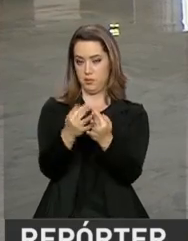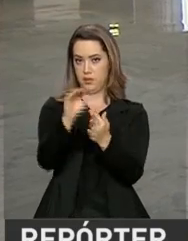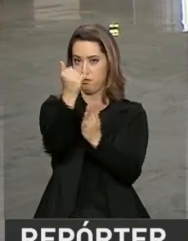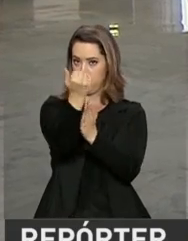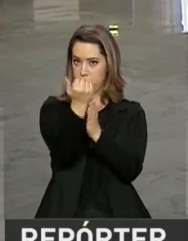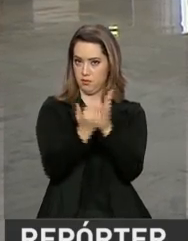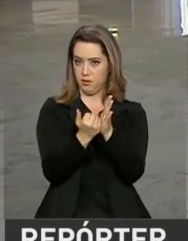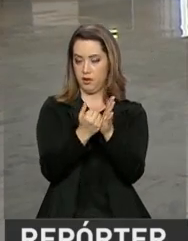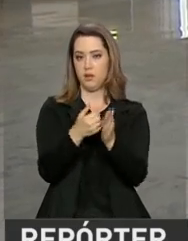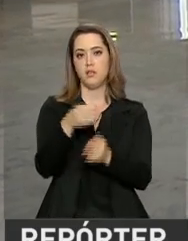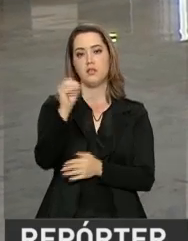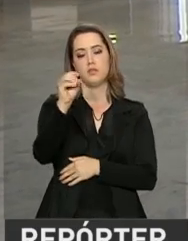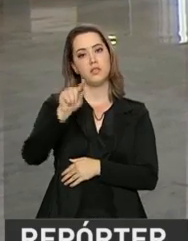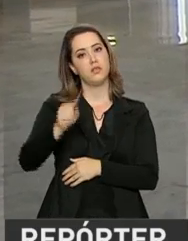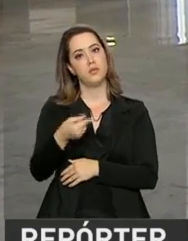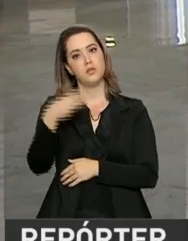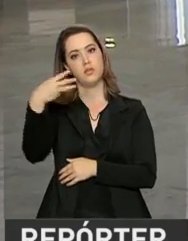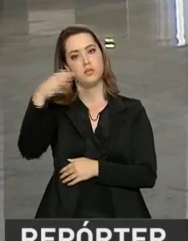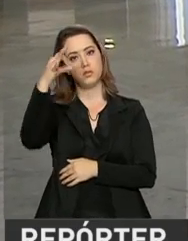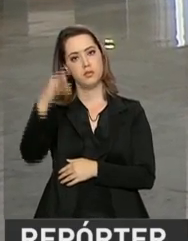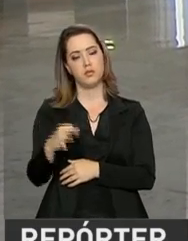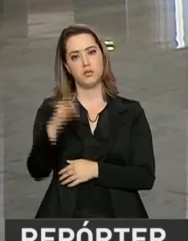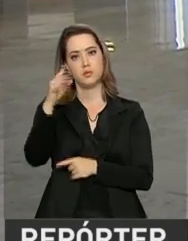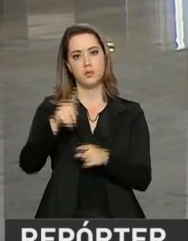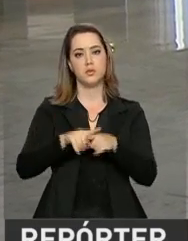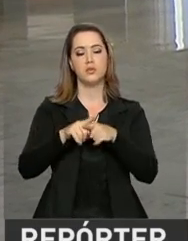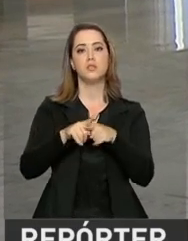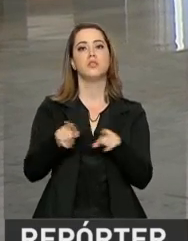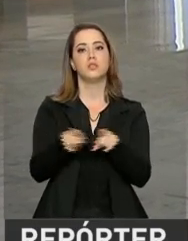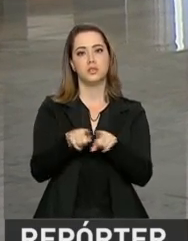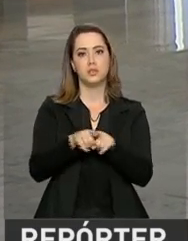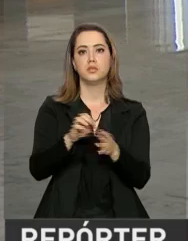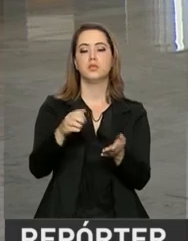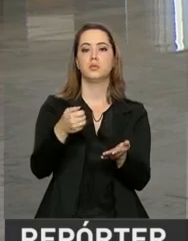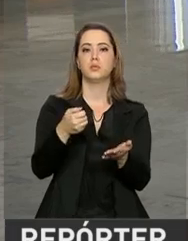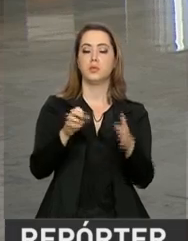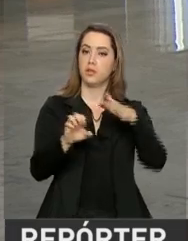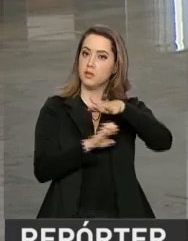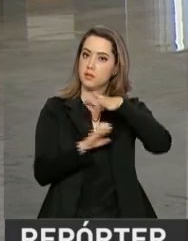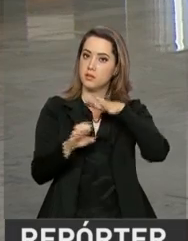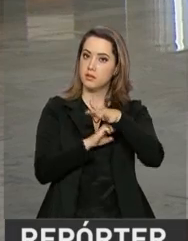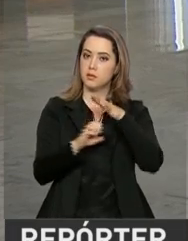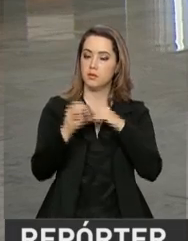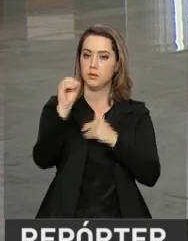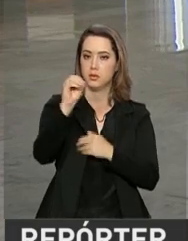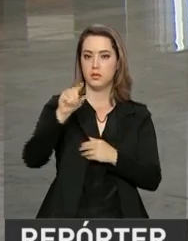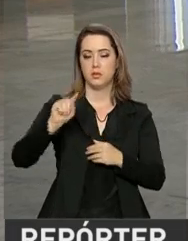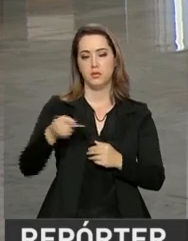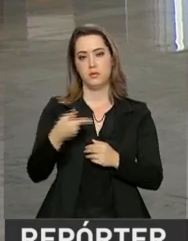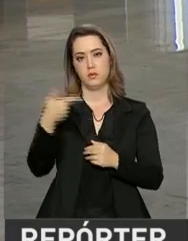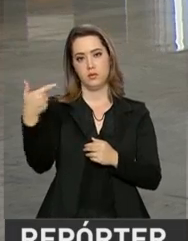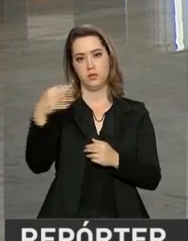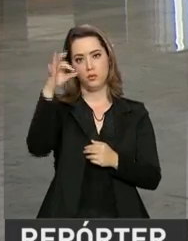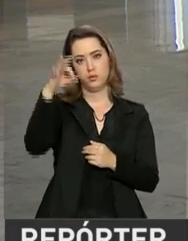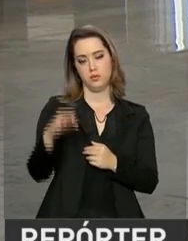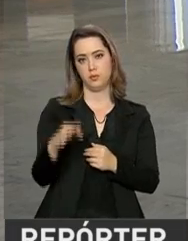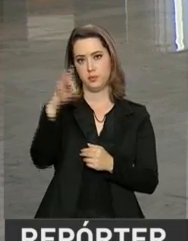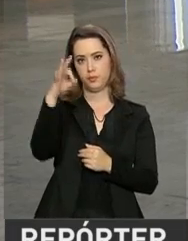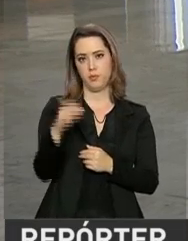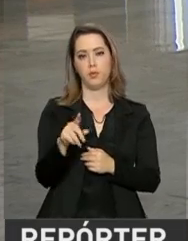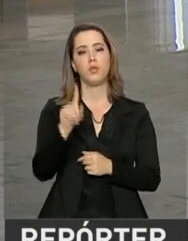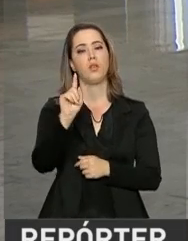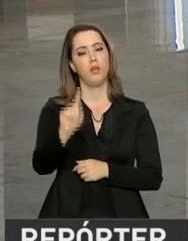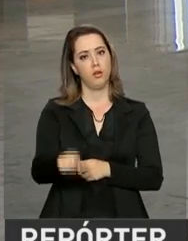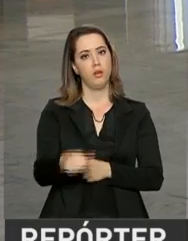queda foi de 0,3 ponto percentual já no segmento das empresas essa queda foi de 0,2 ponto percentual foi o